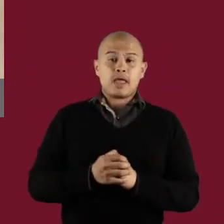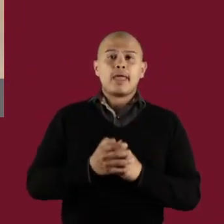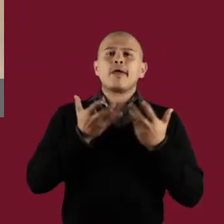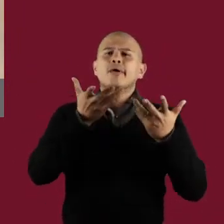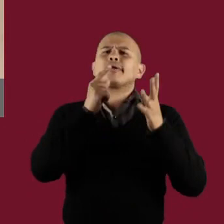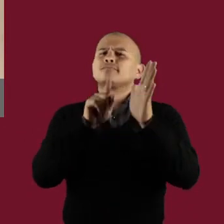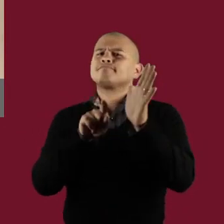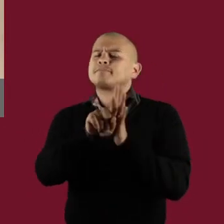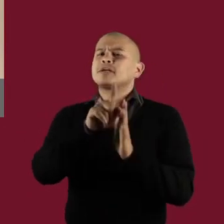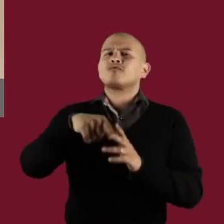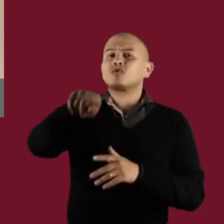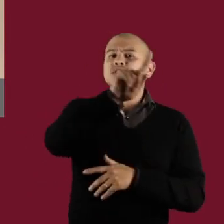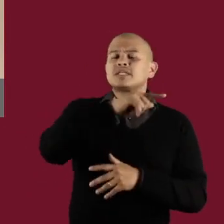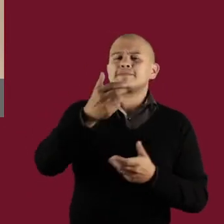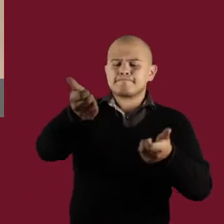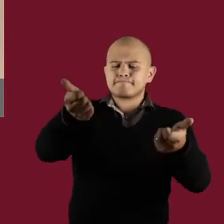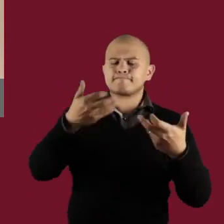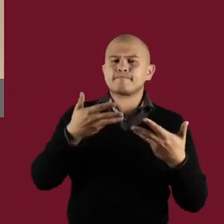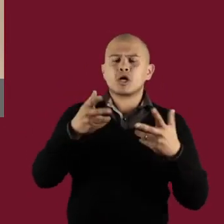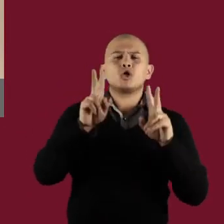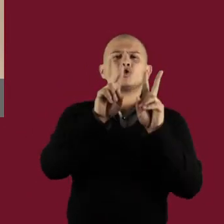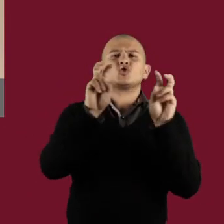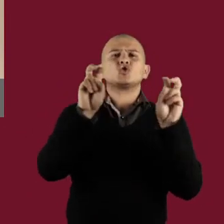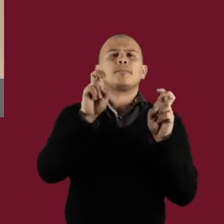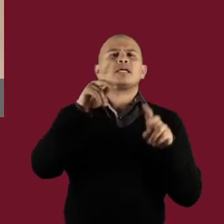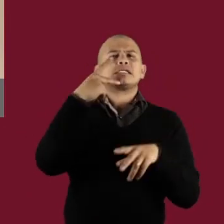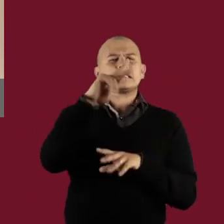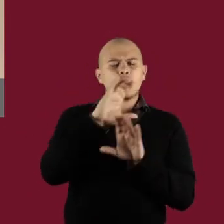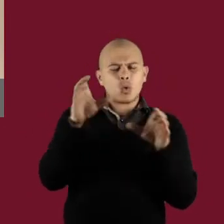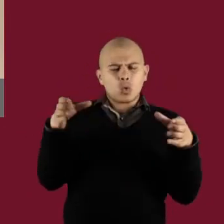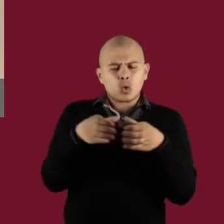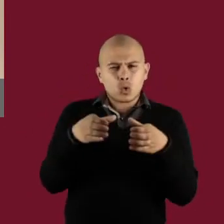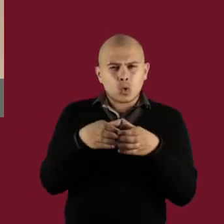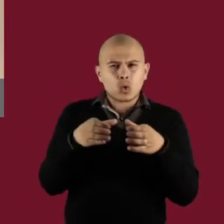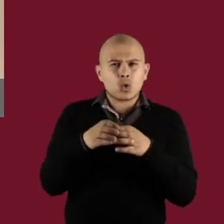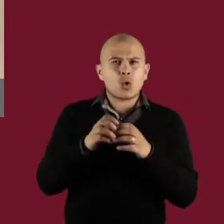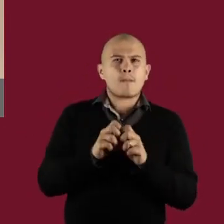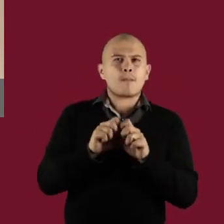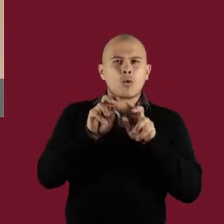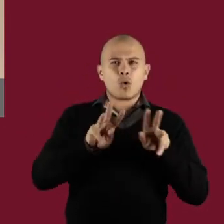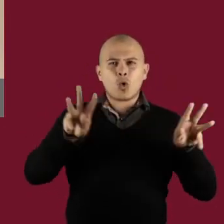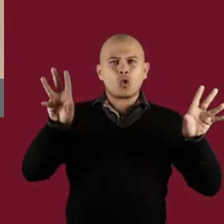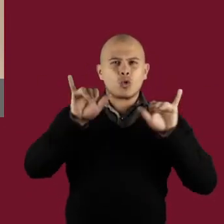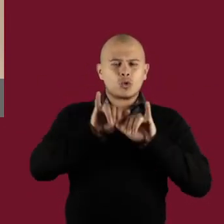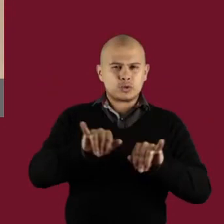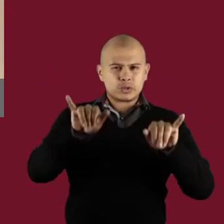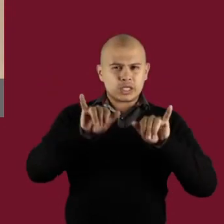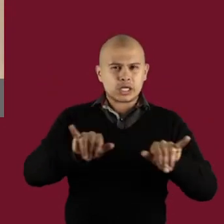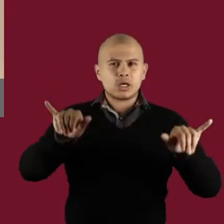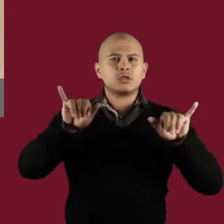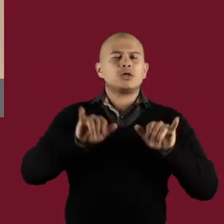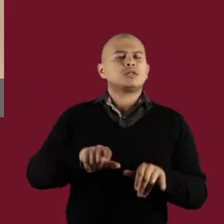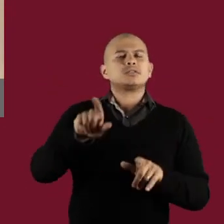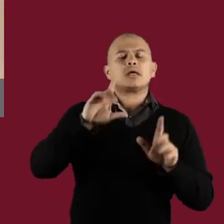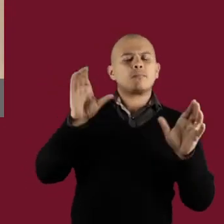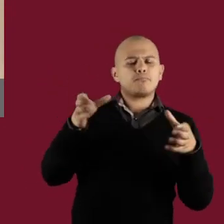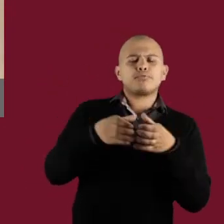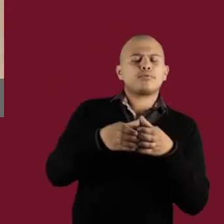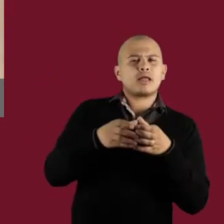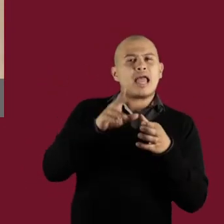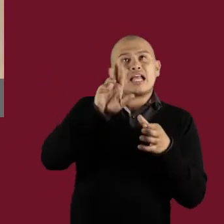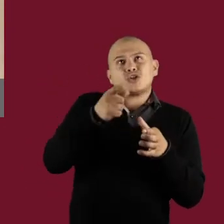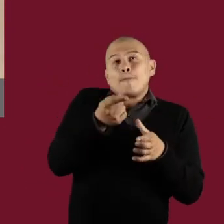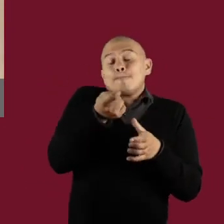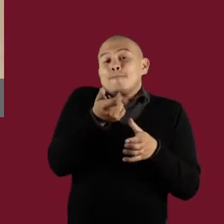sobre a composição da equipe da ONU News, né? Eu até fiquei imaginando se vocês não são já